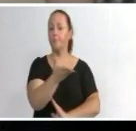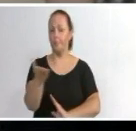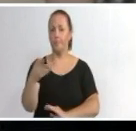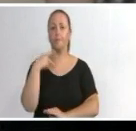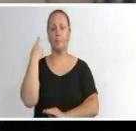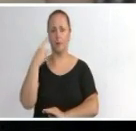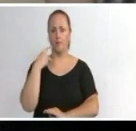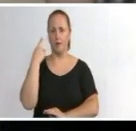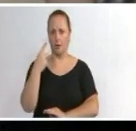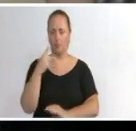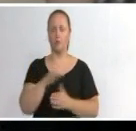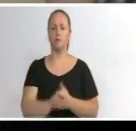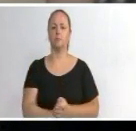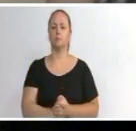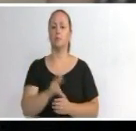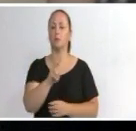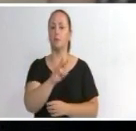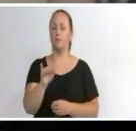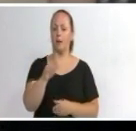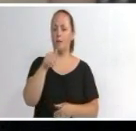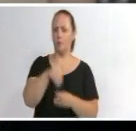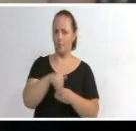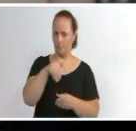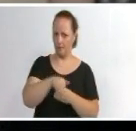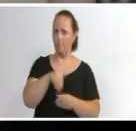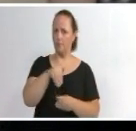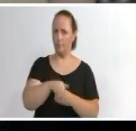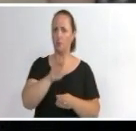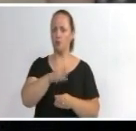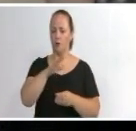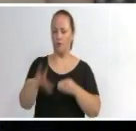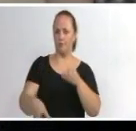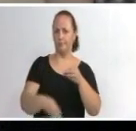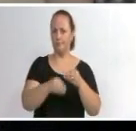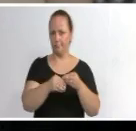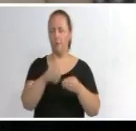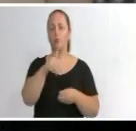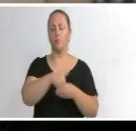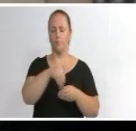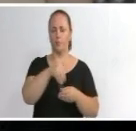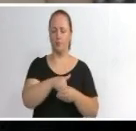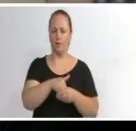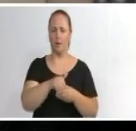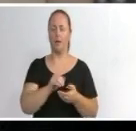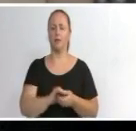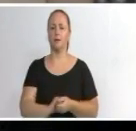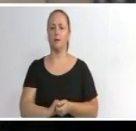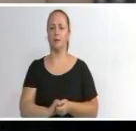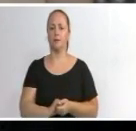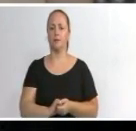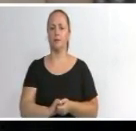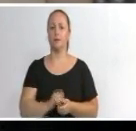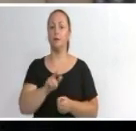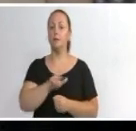Consulto os senhores vereadores para que façamos a votação das emendas, né? E aí abriremos para a discussão